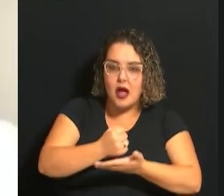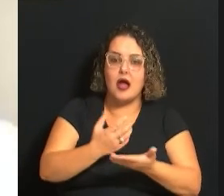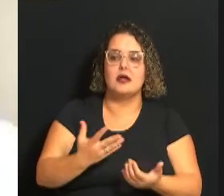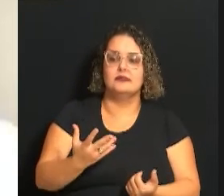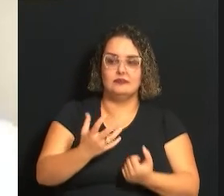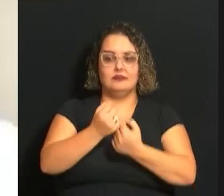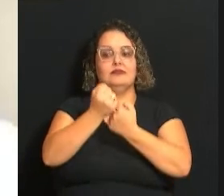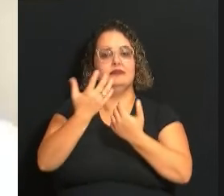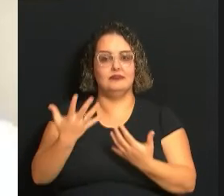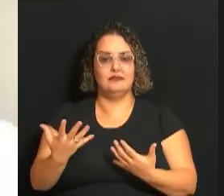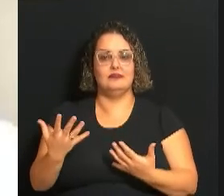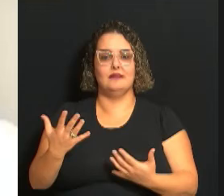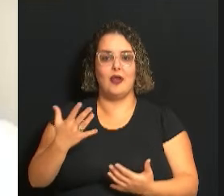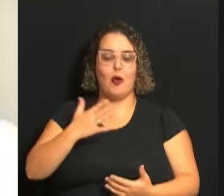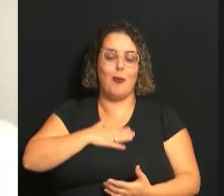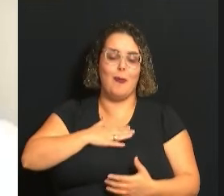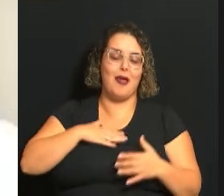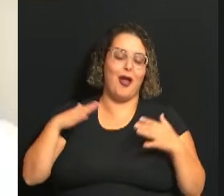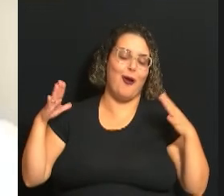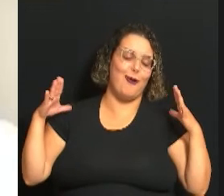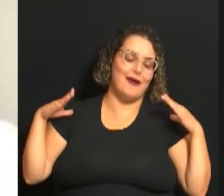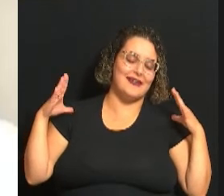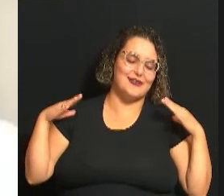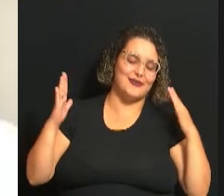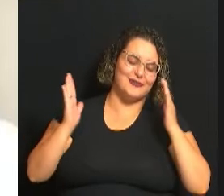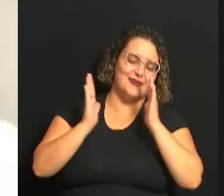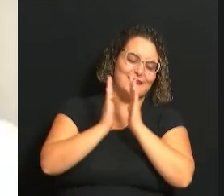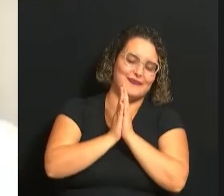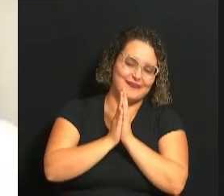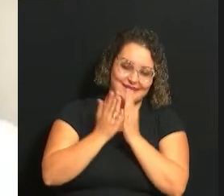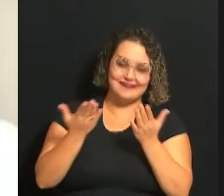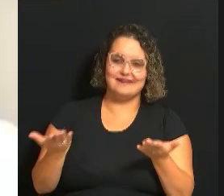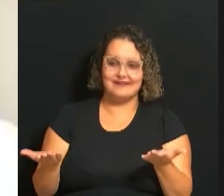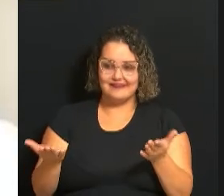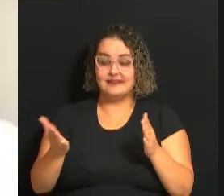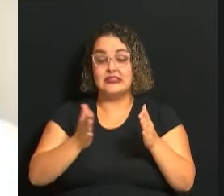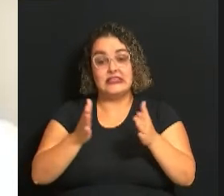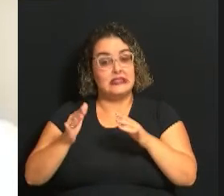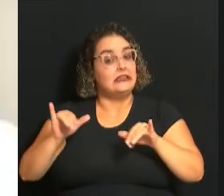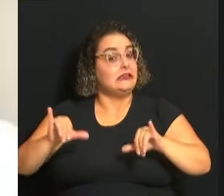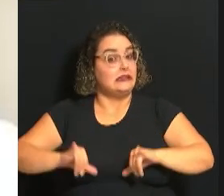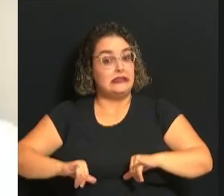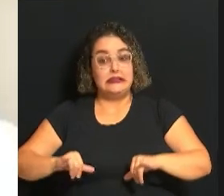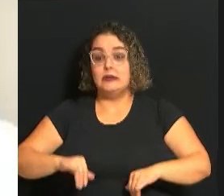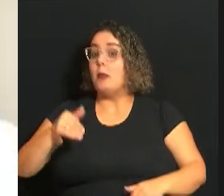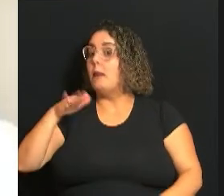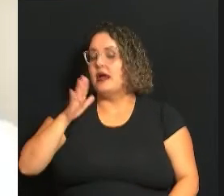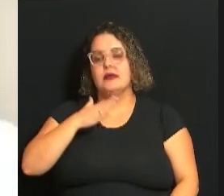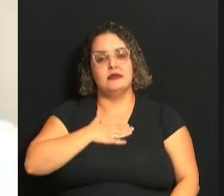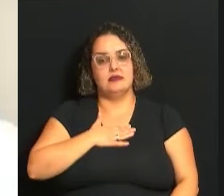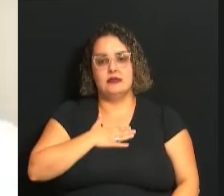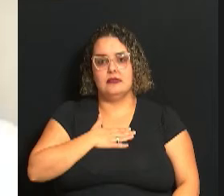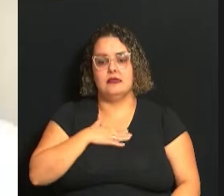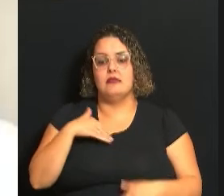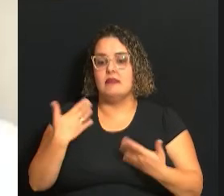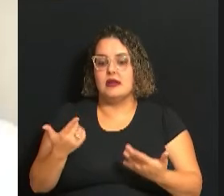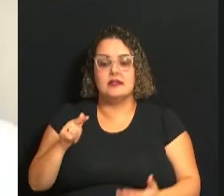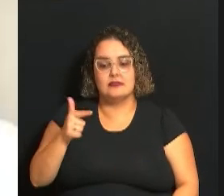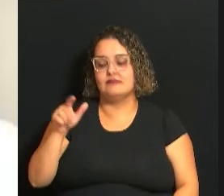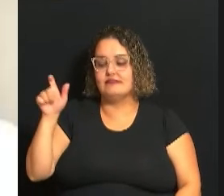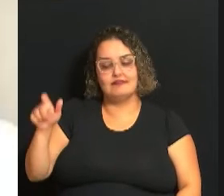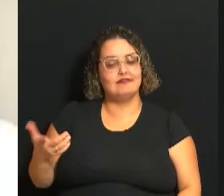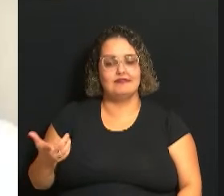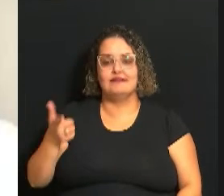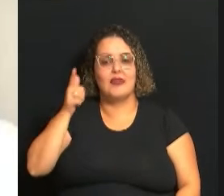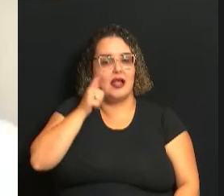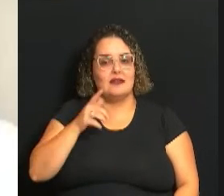meu anjo, né, que eu falo que acho que em alguns momentos ele deve ter sofrido muito mais do que eu, mas sem ele eu não estaria aqui, né? Meu